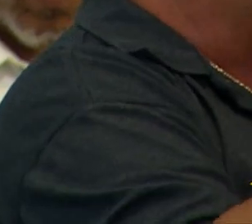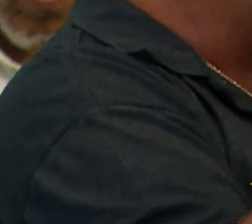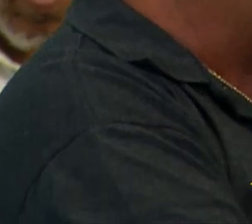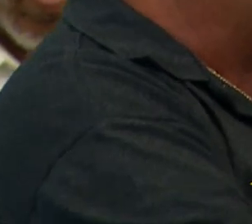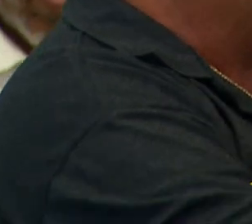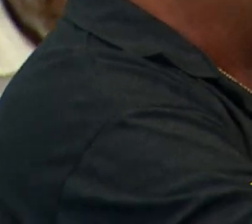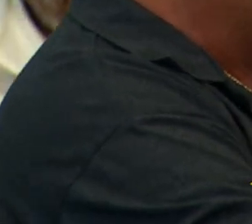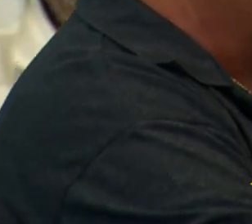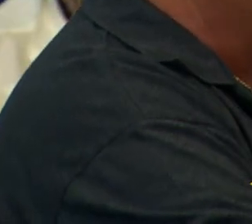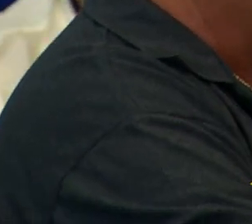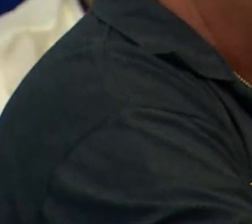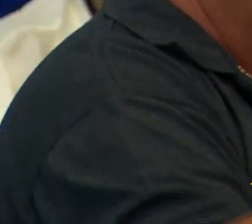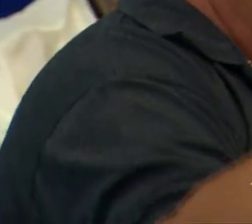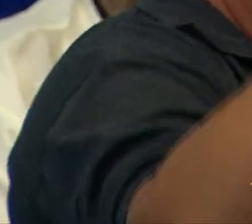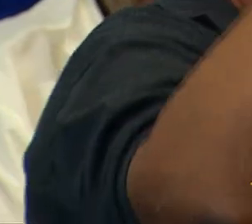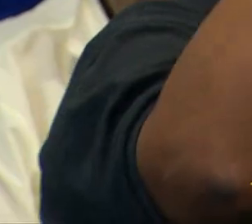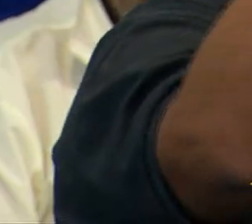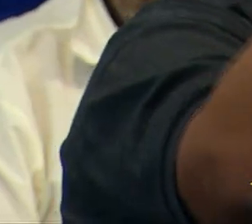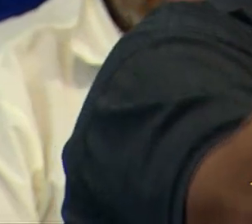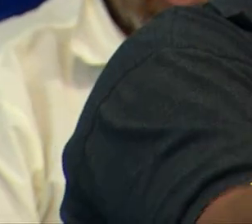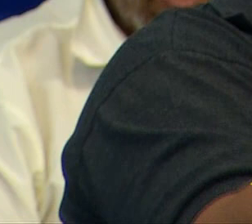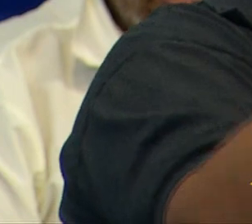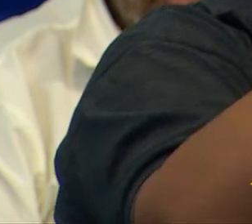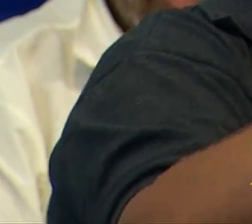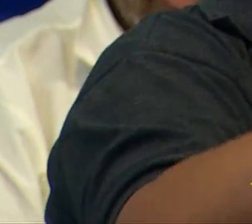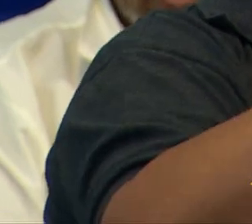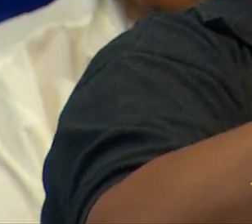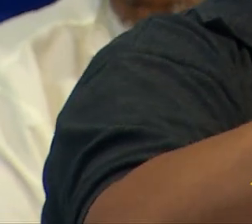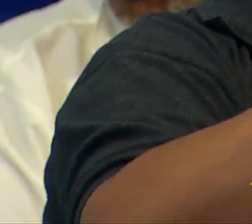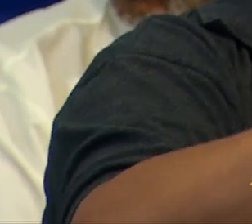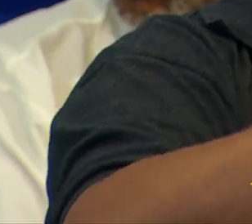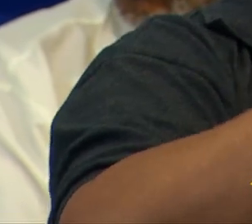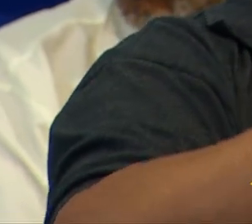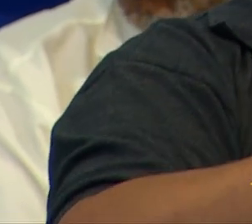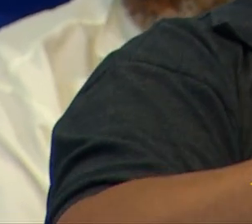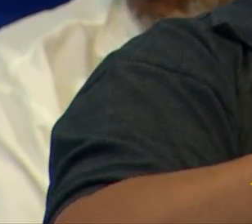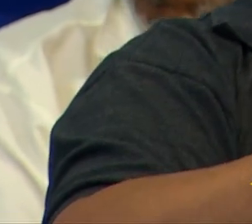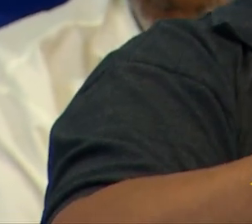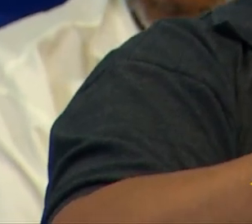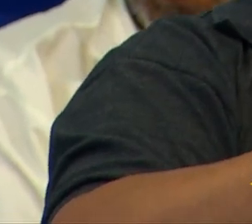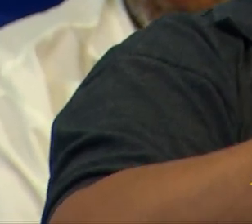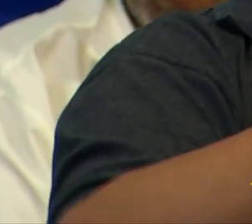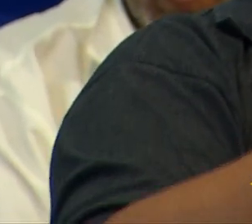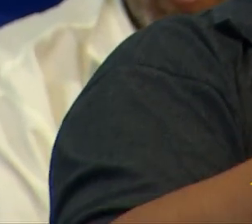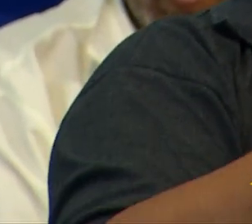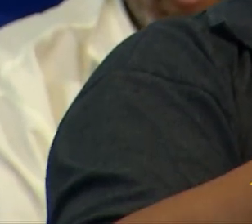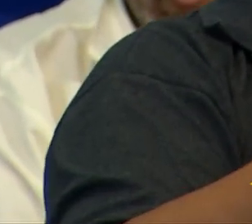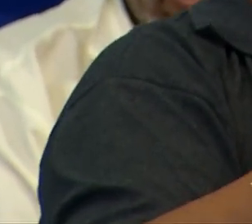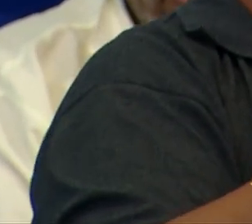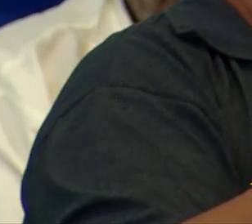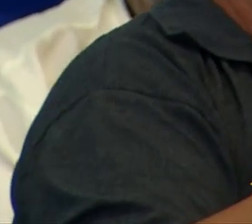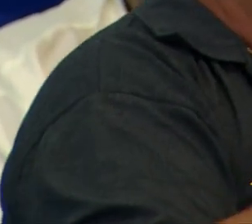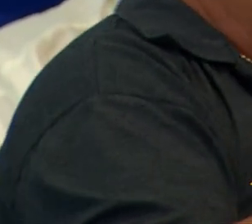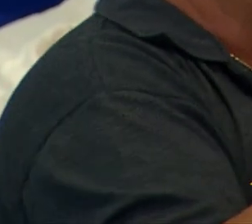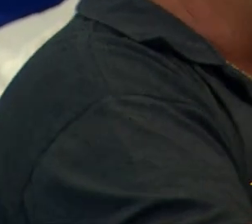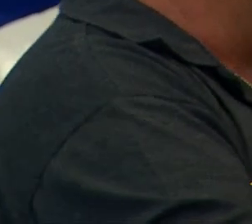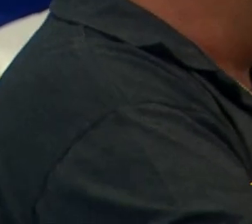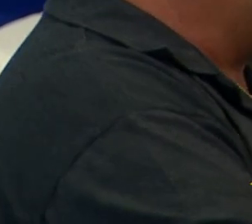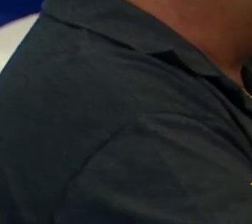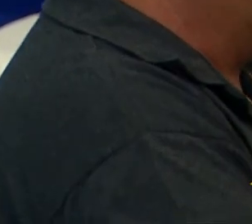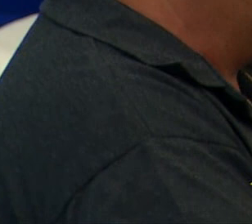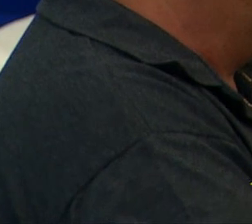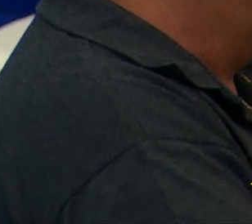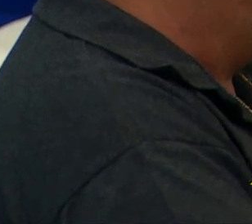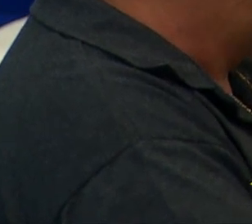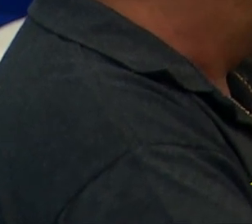de responsabilidade fiscal, ela continua na lei de responsabilidade fiscal? Por quê? Nós temos